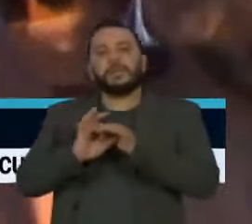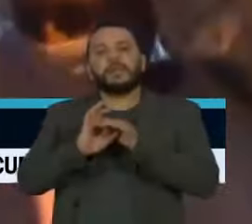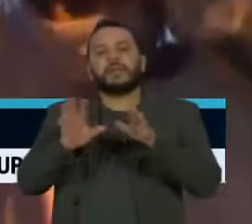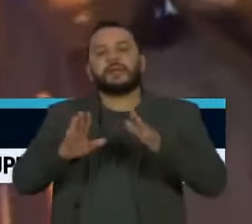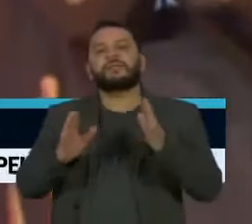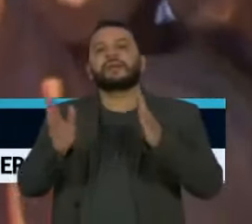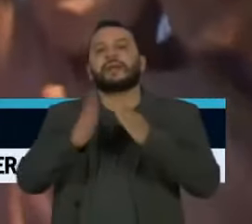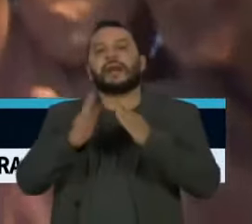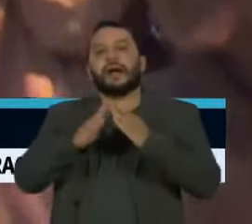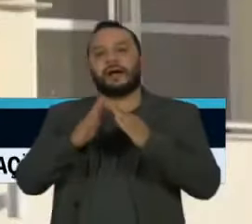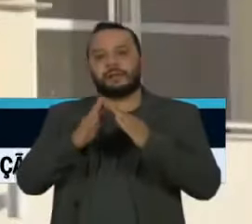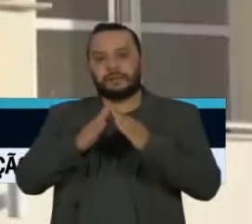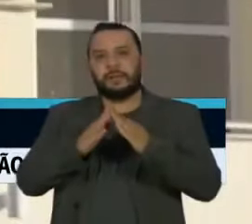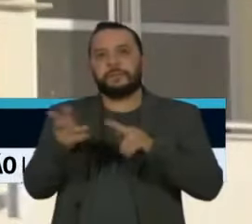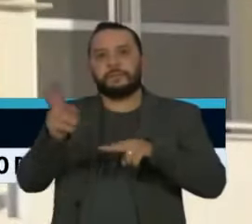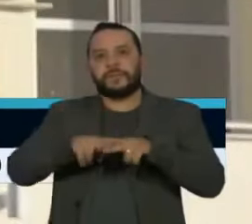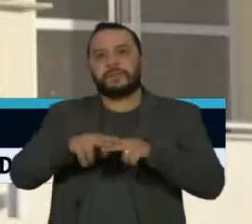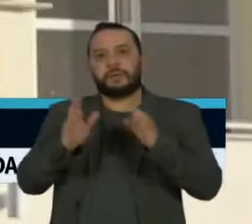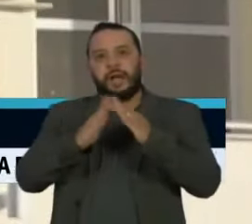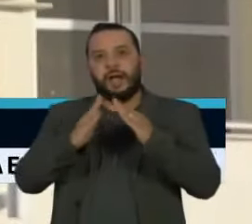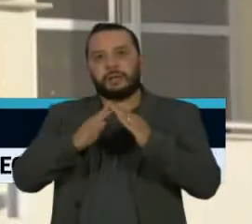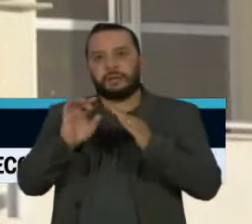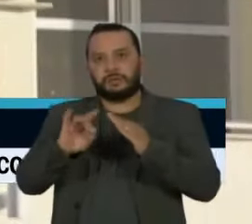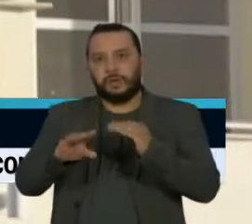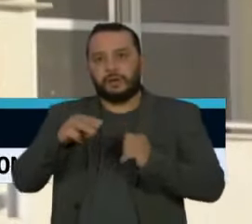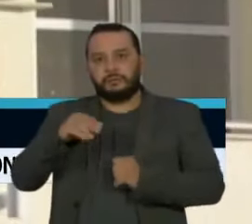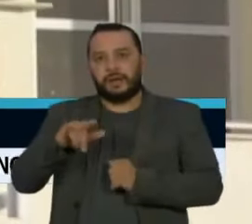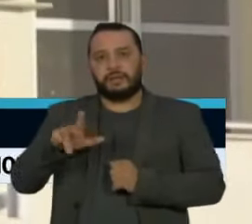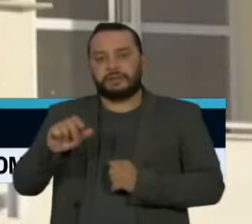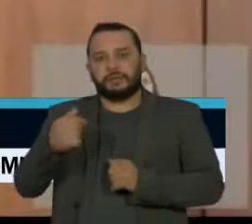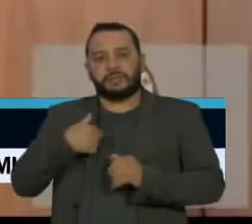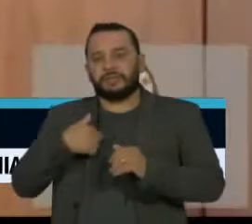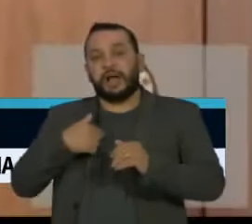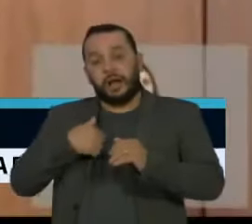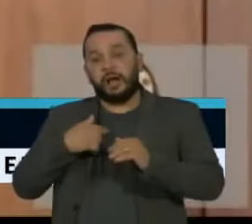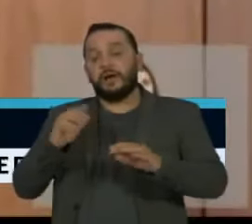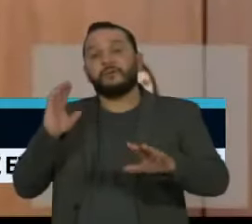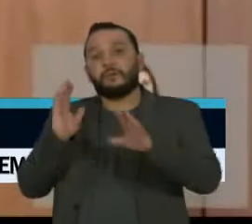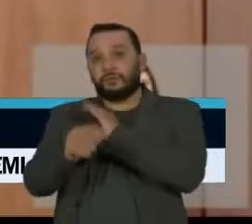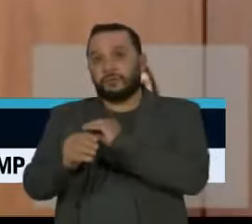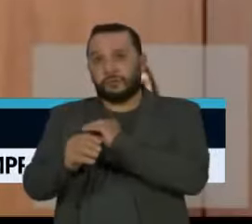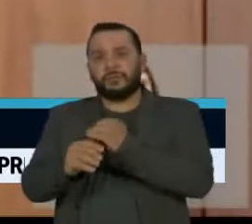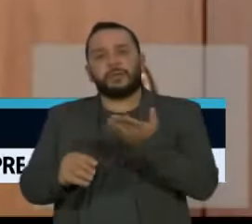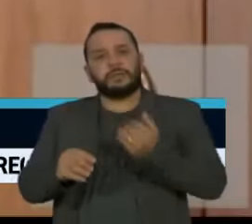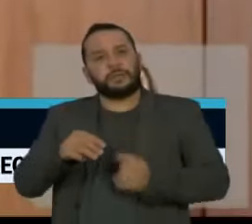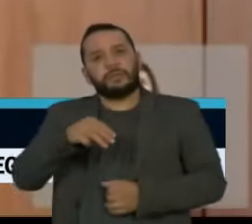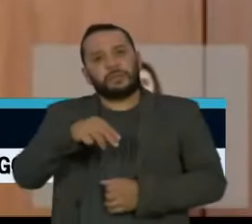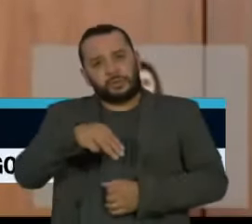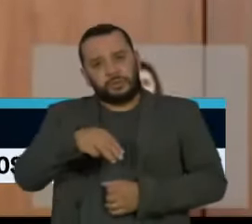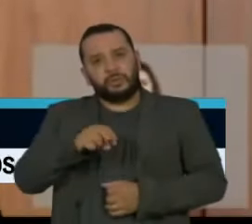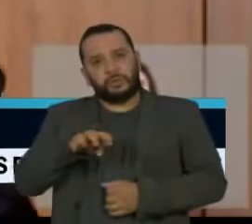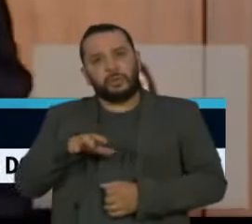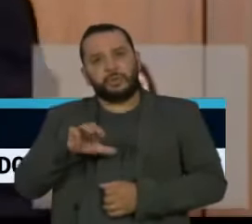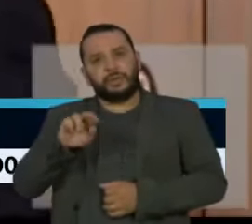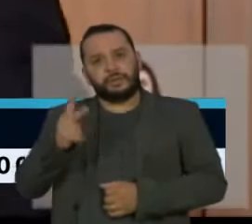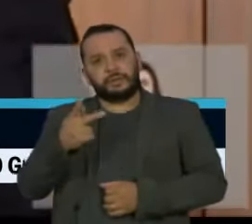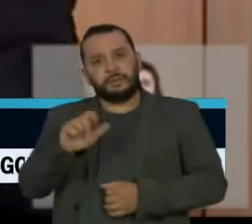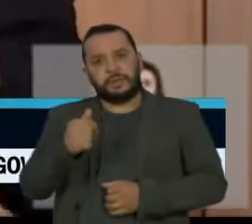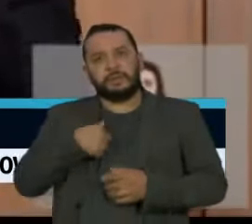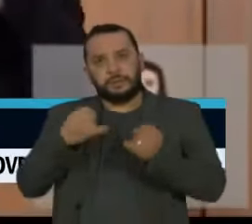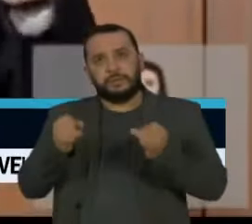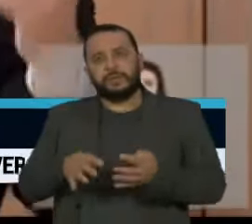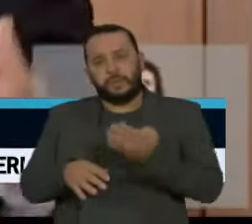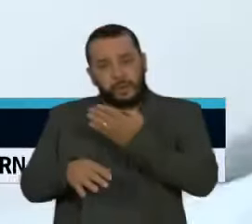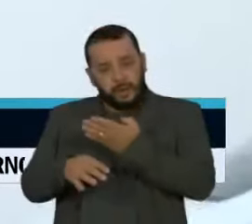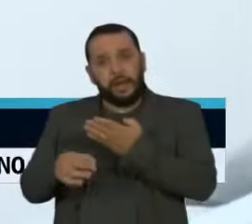prisão domiciliar ao casal. Márcia era considerada foragida. Noronha justificou a medida com o argumento de que a